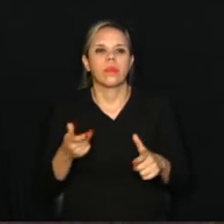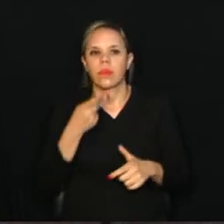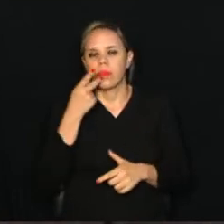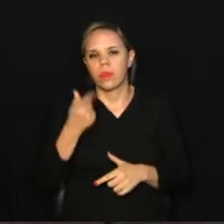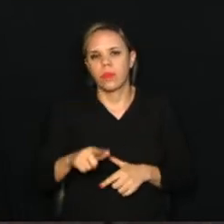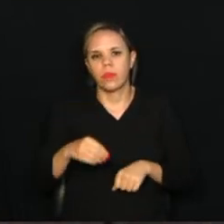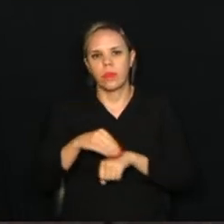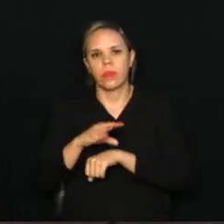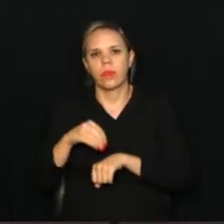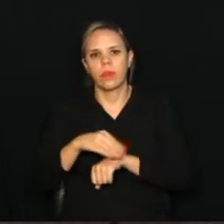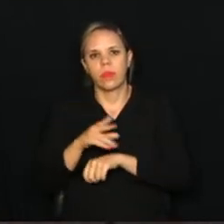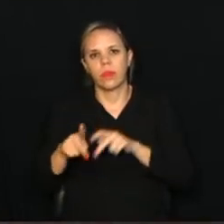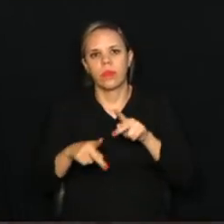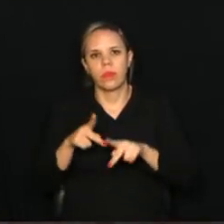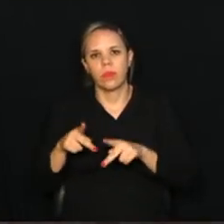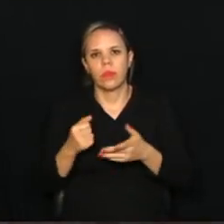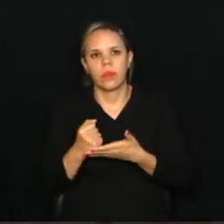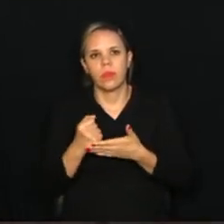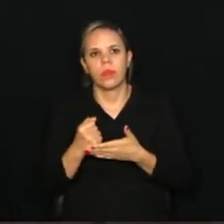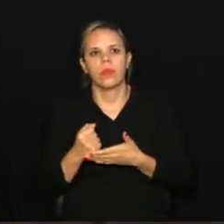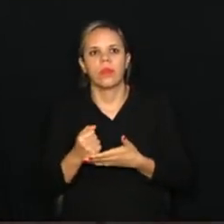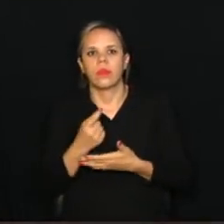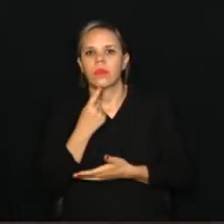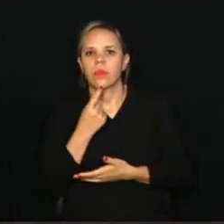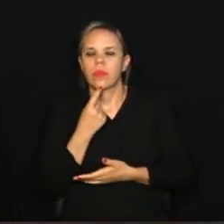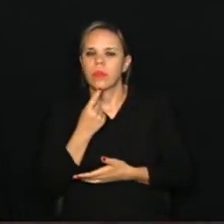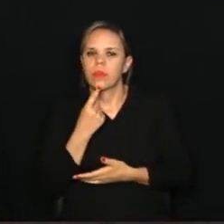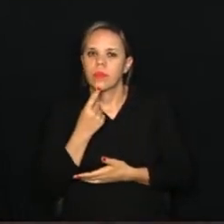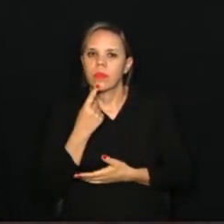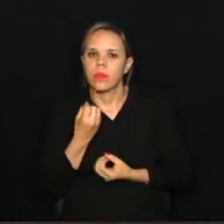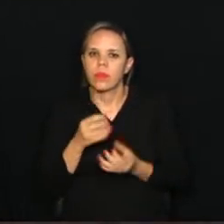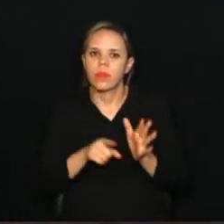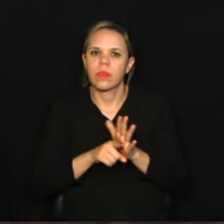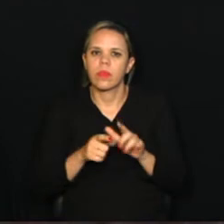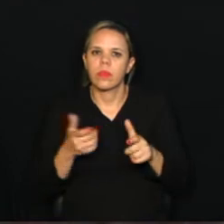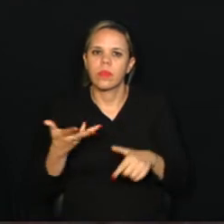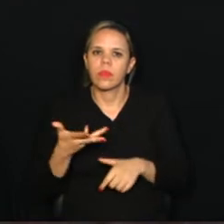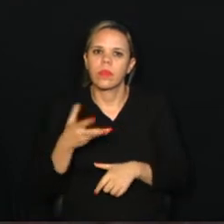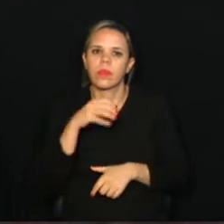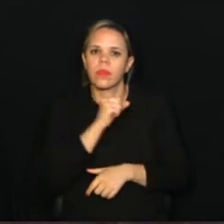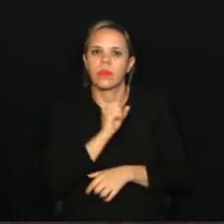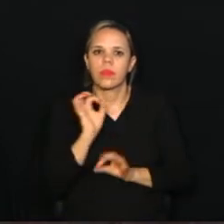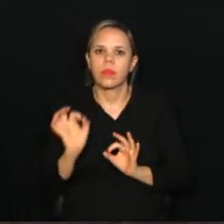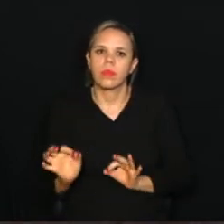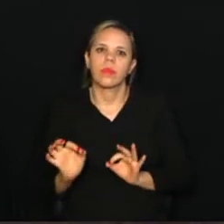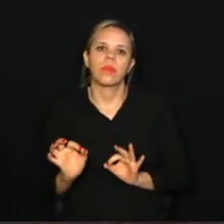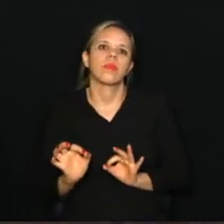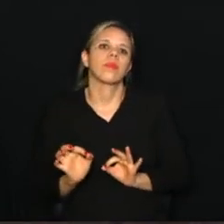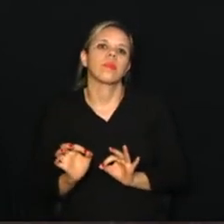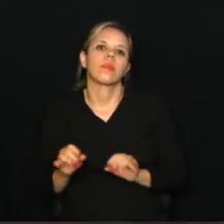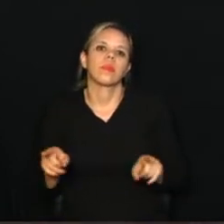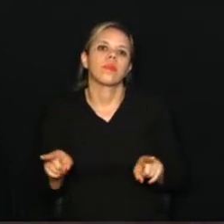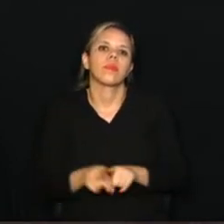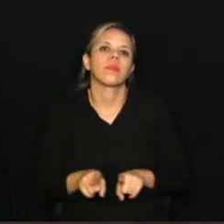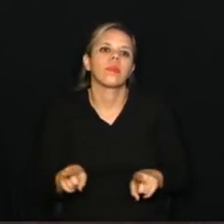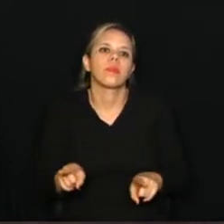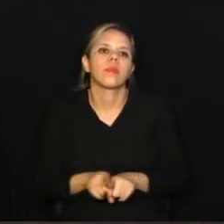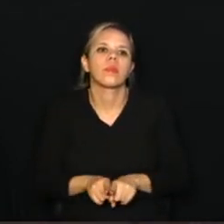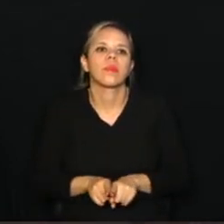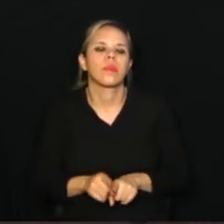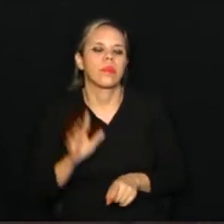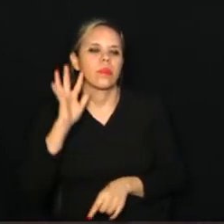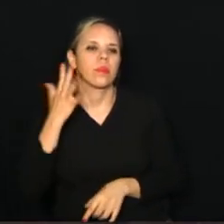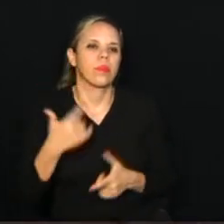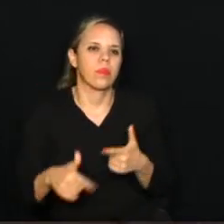levar para o munícipe de Campinas a informação mais rápida, a informação mais correta e também a solução